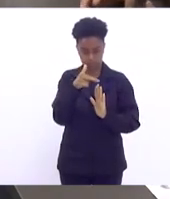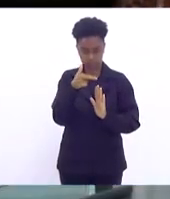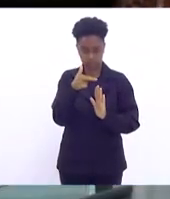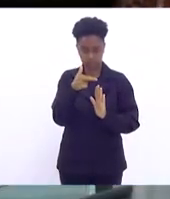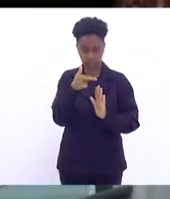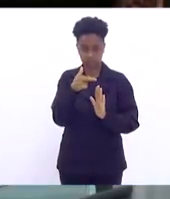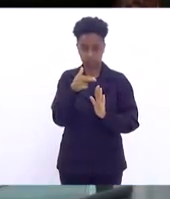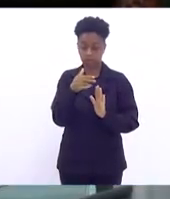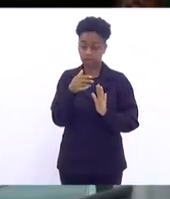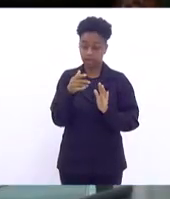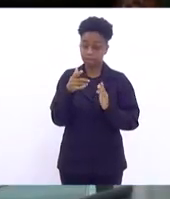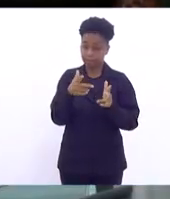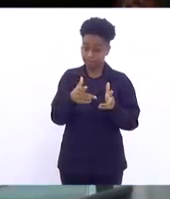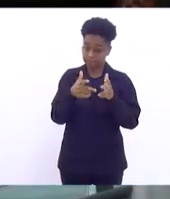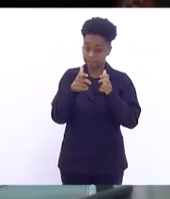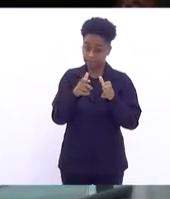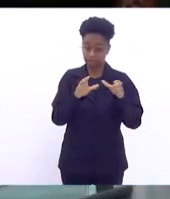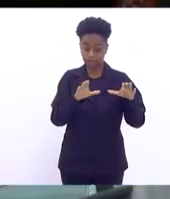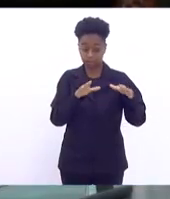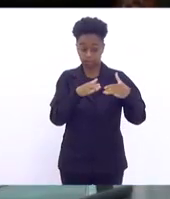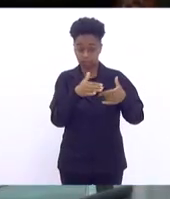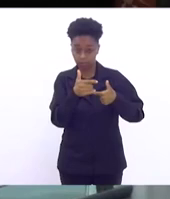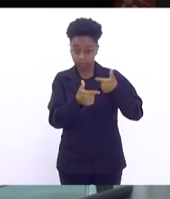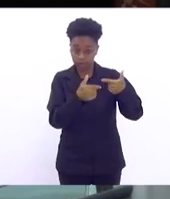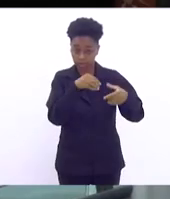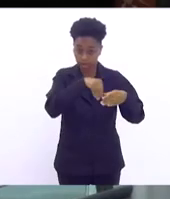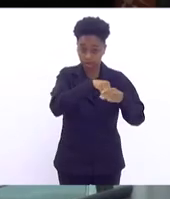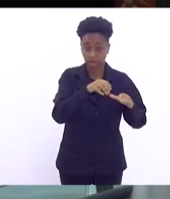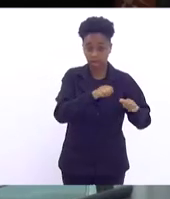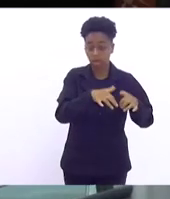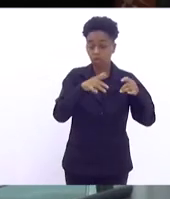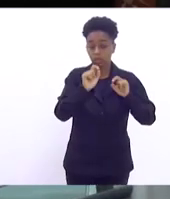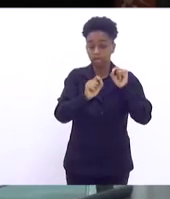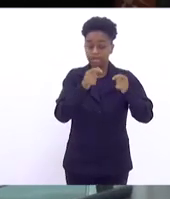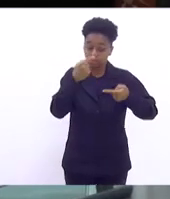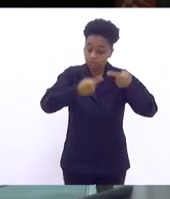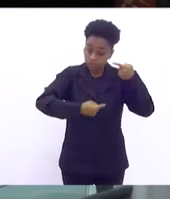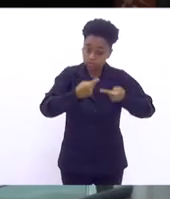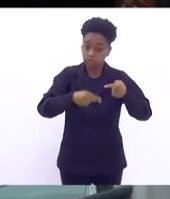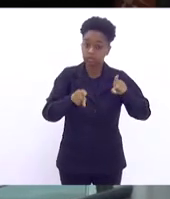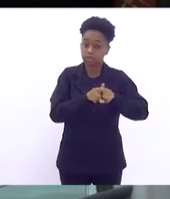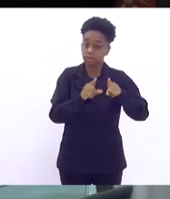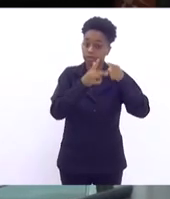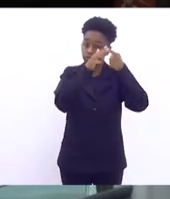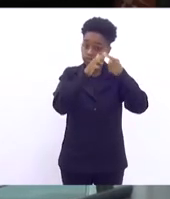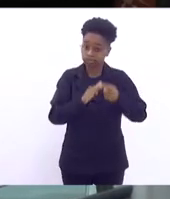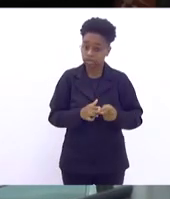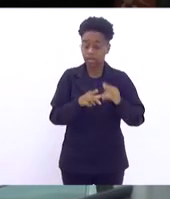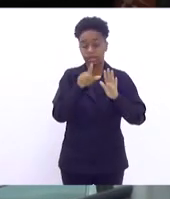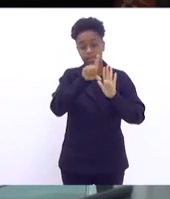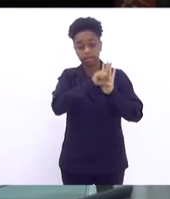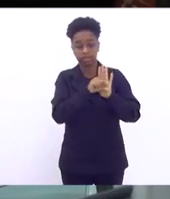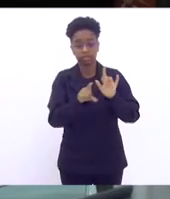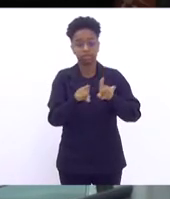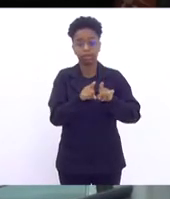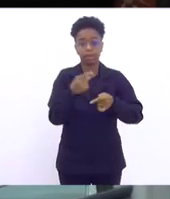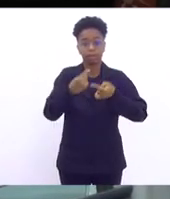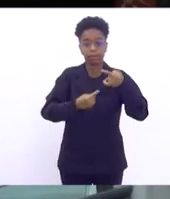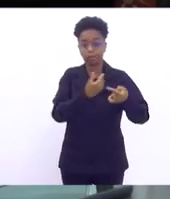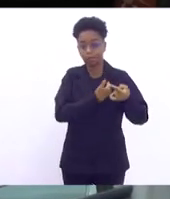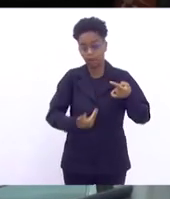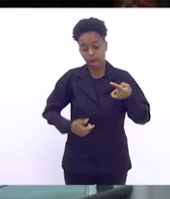considera-se frente parlamentar a discussão e o aprimoramento da legislação e de políticas públicas para o estado do Rio de Janeiro